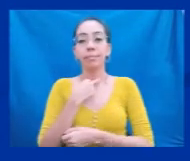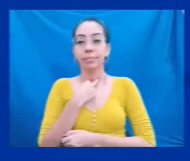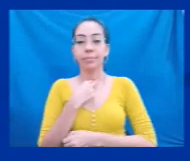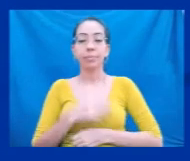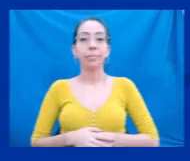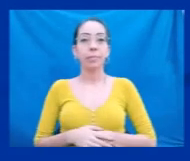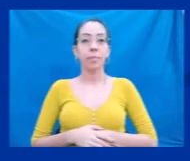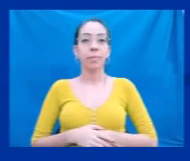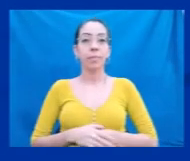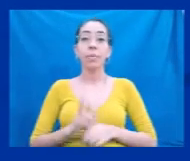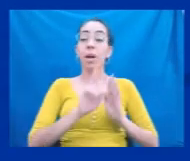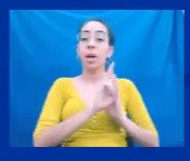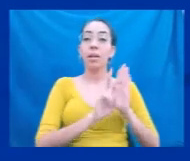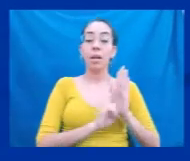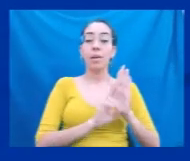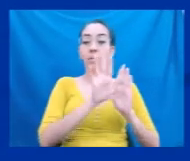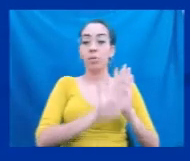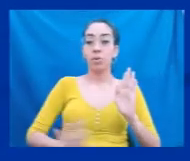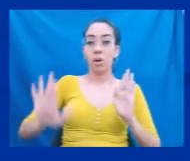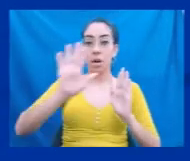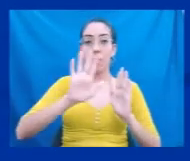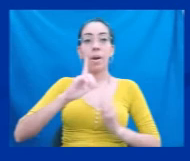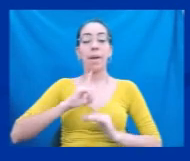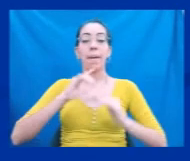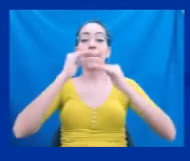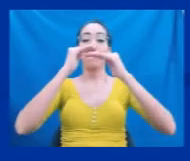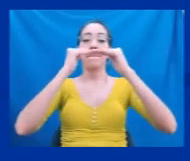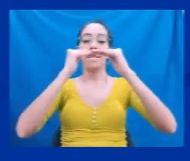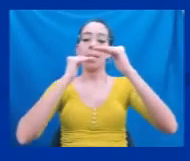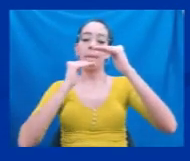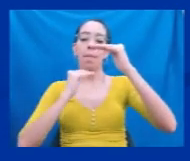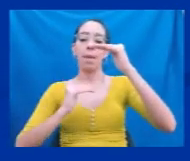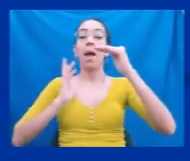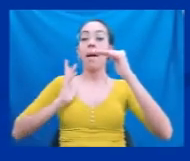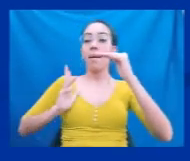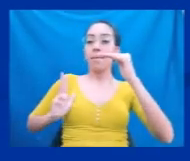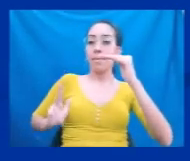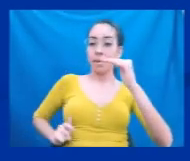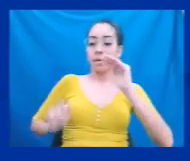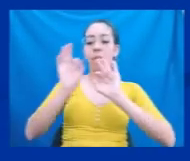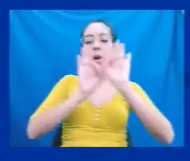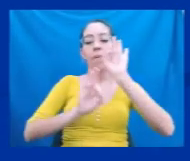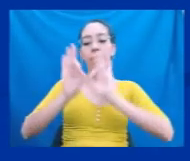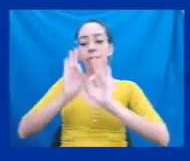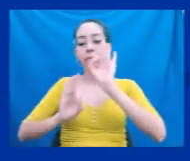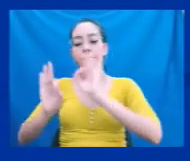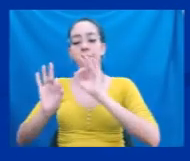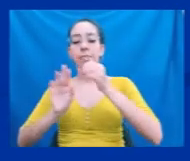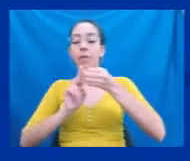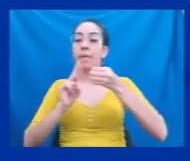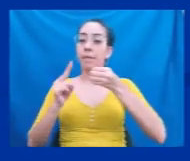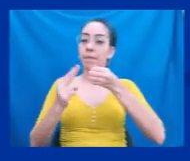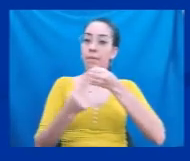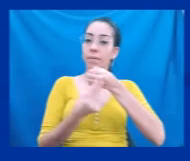Bem, as regras gerais envolvem desde as prateleiras devem estar limpas e organizadas, todo frasco deve estar rotulado de maneira adequada. Eu